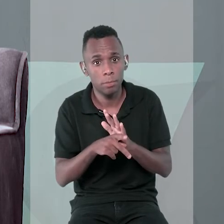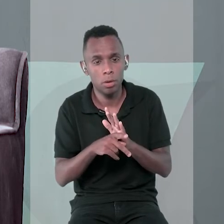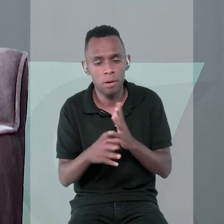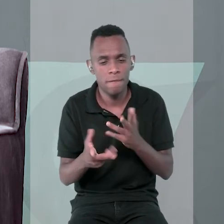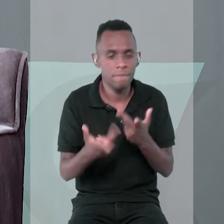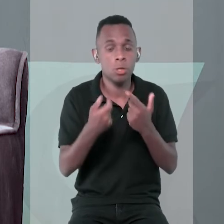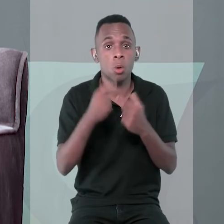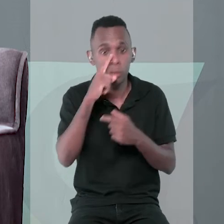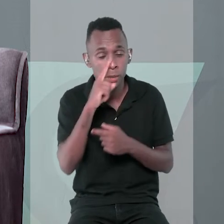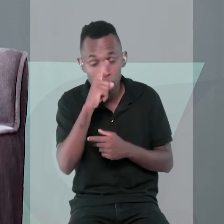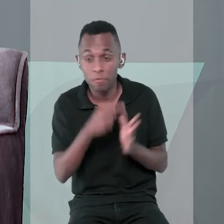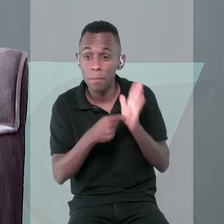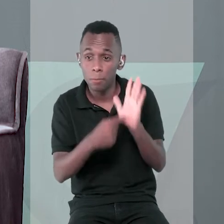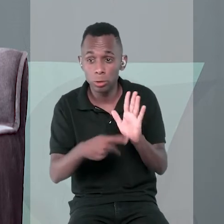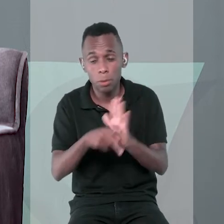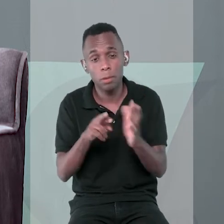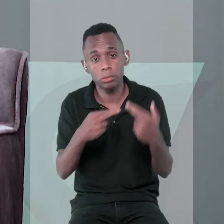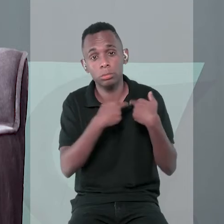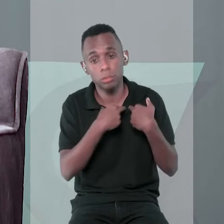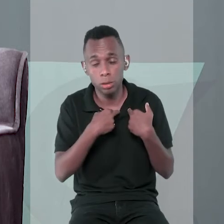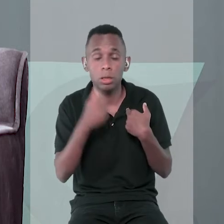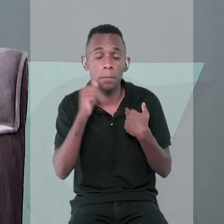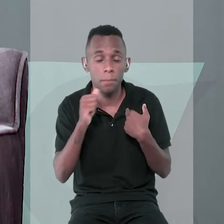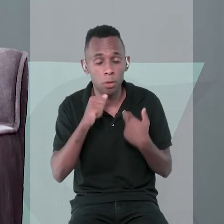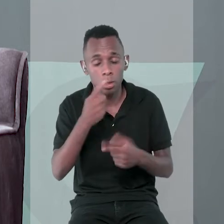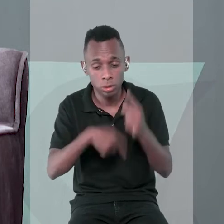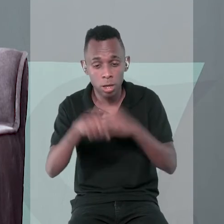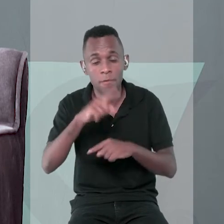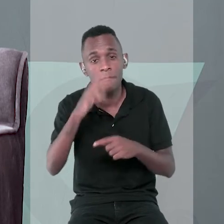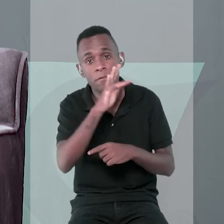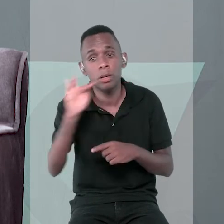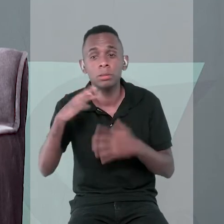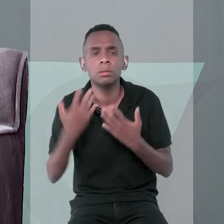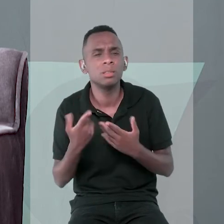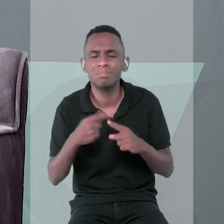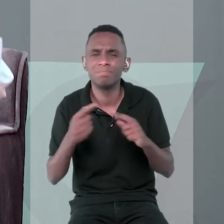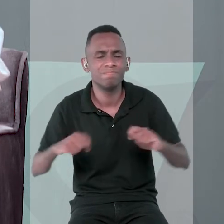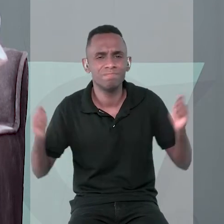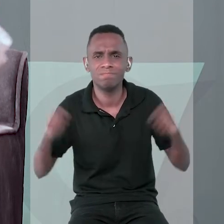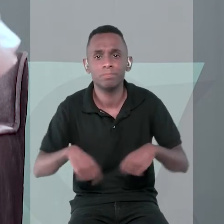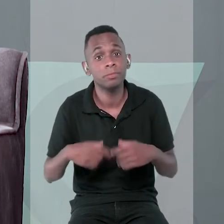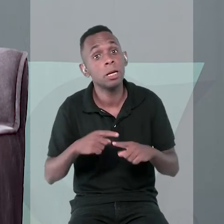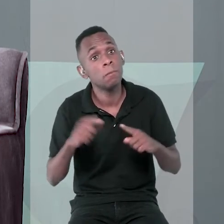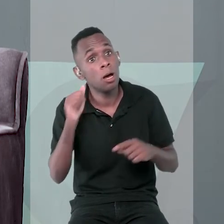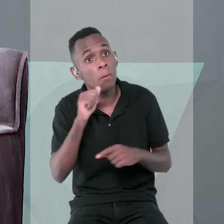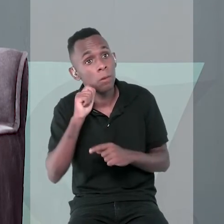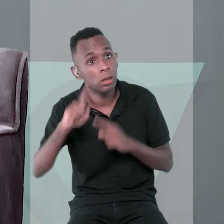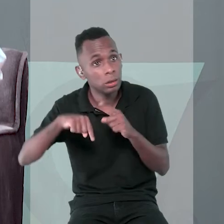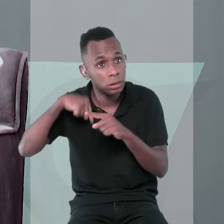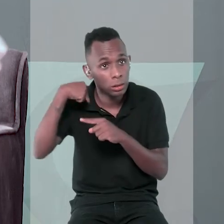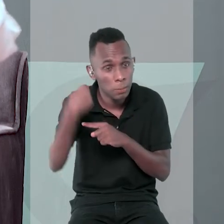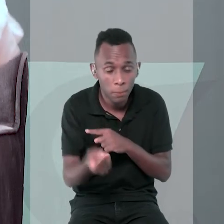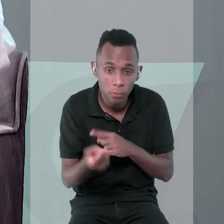Virtuosas e Perigosas, né, que ela vai mostrar o papel das mulheres na Revolução Francesa. Só que como ali também não se deu. Mas foram as mulheres, depois, aos